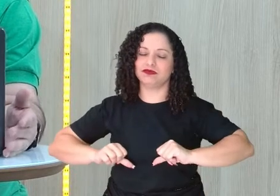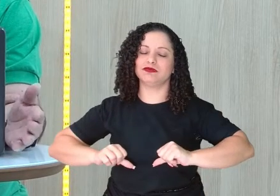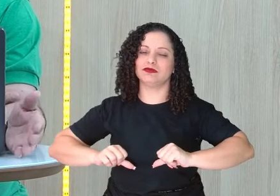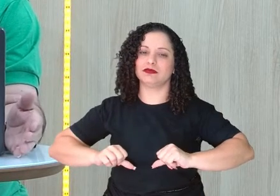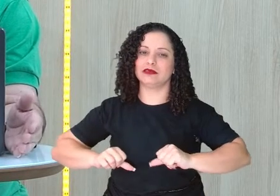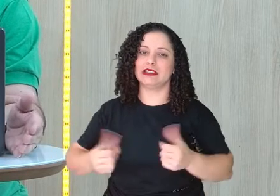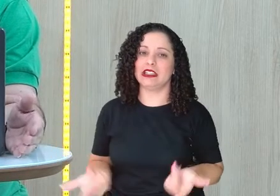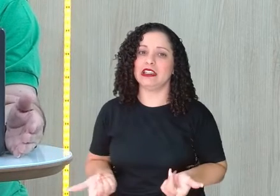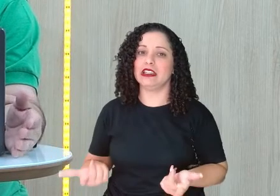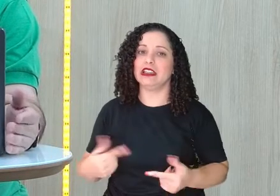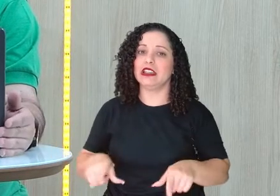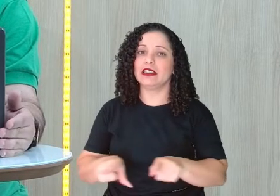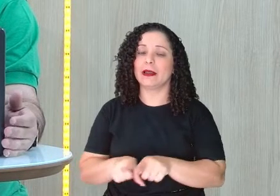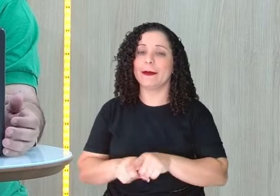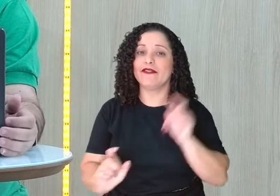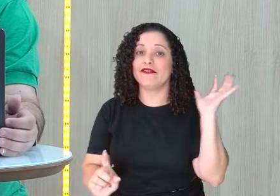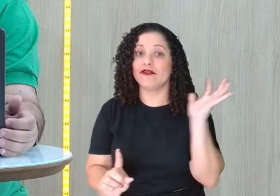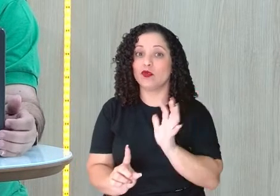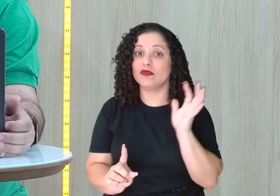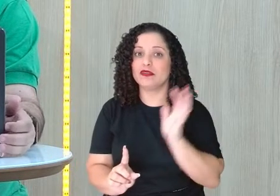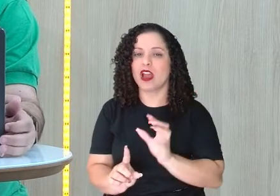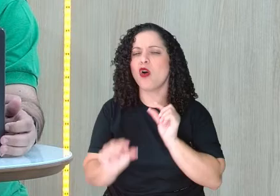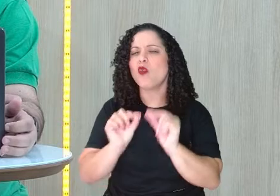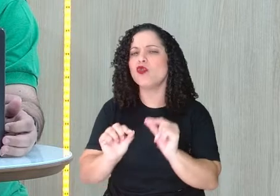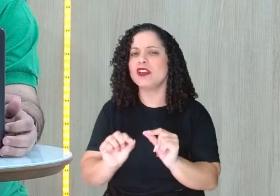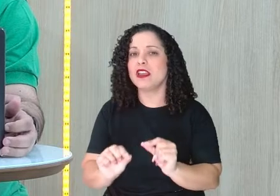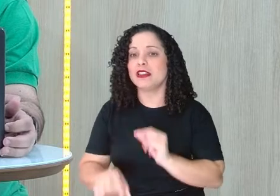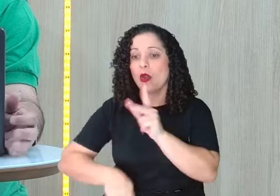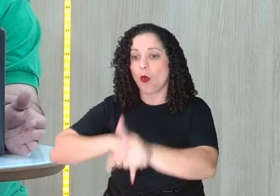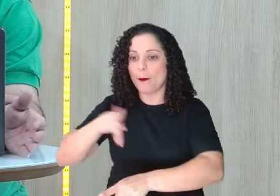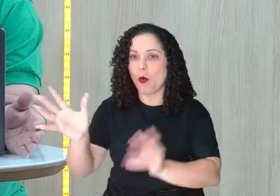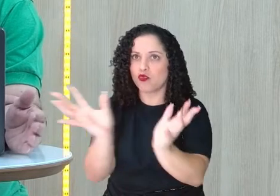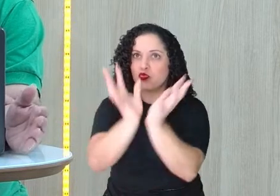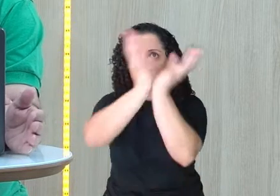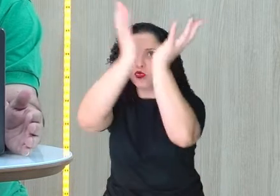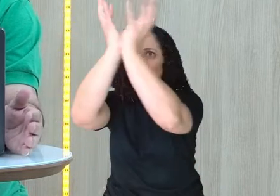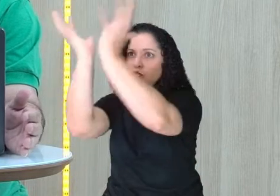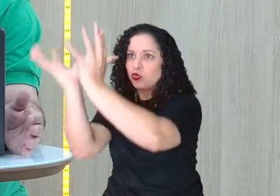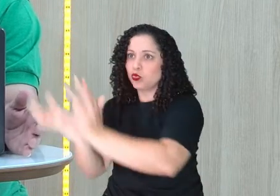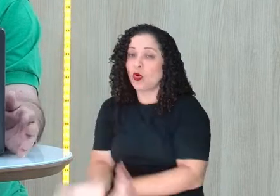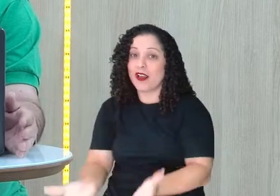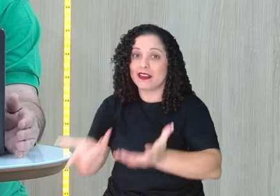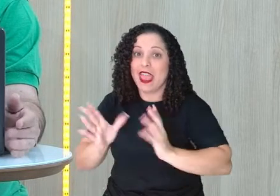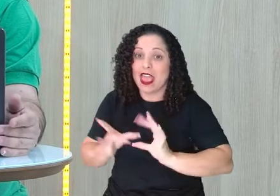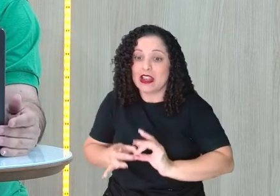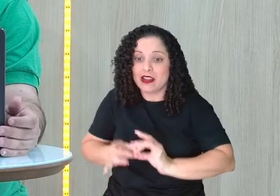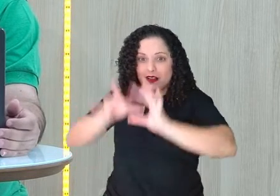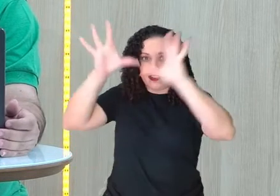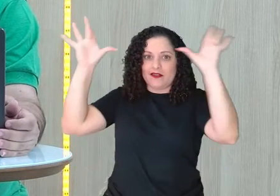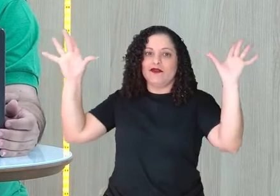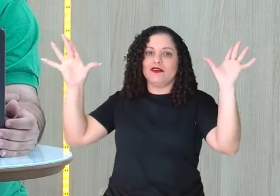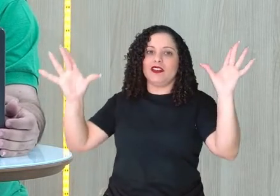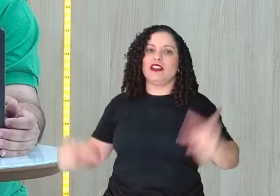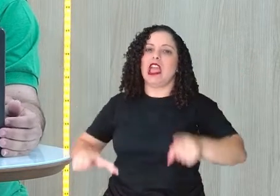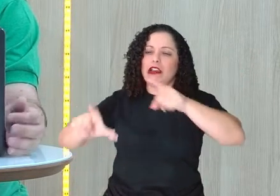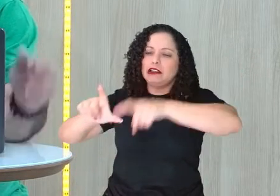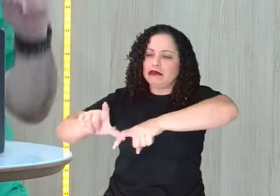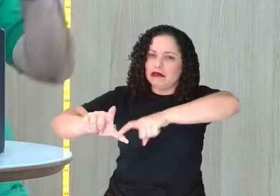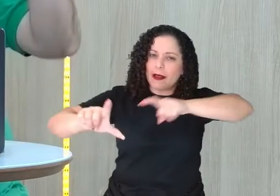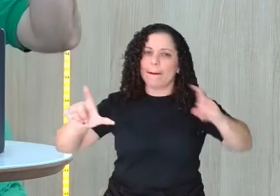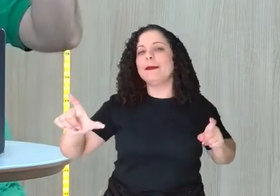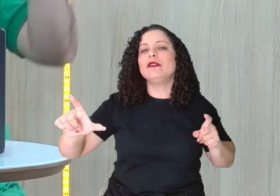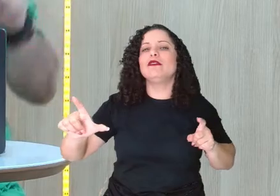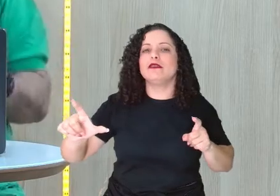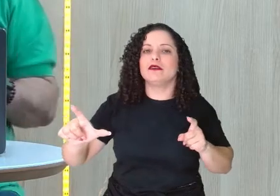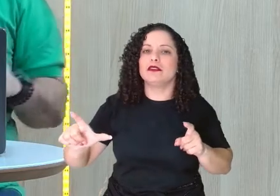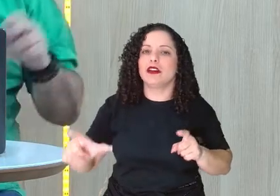o processo, né, de luta pela independência. Exatamente. Então é lembrar, por mais tranquilo,